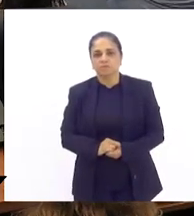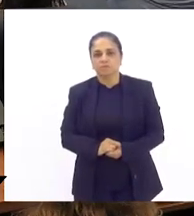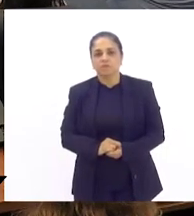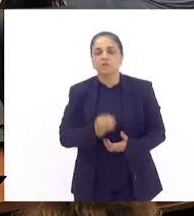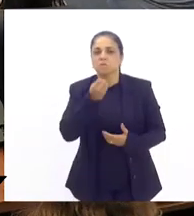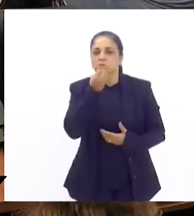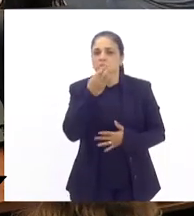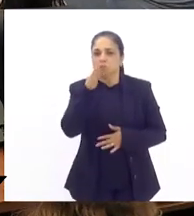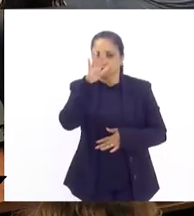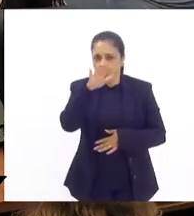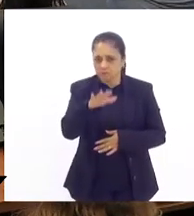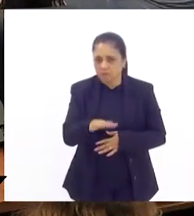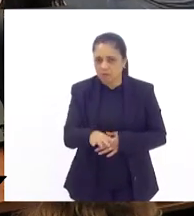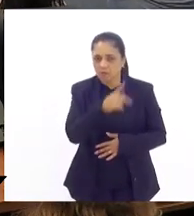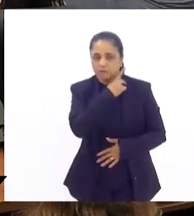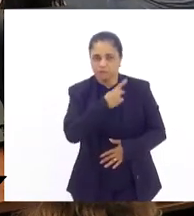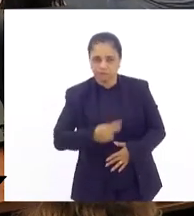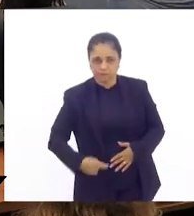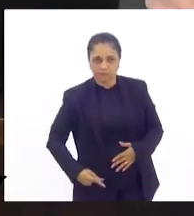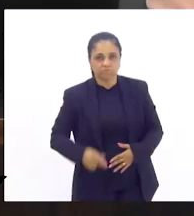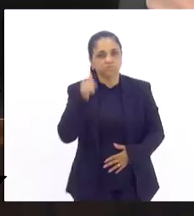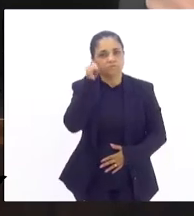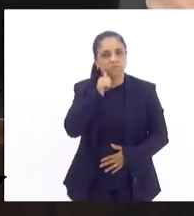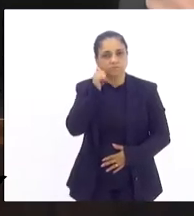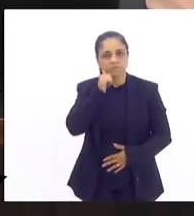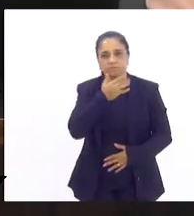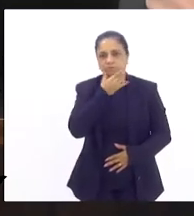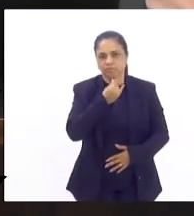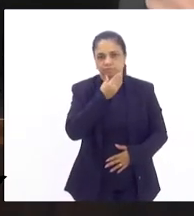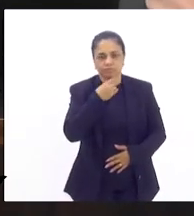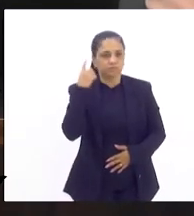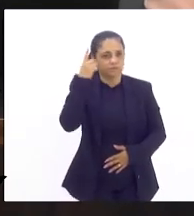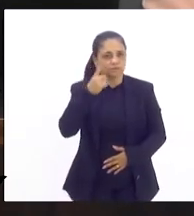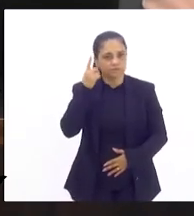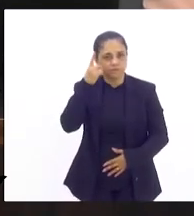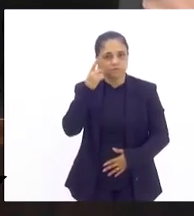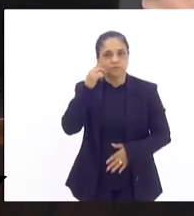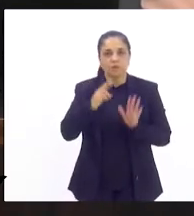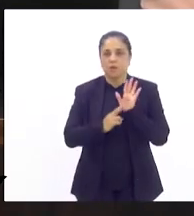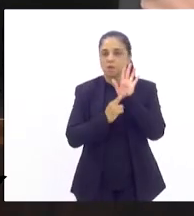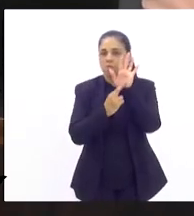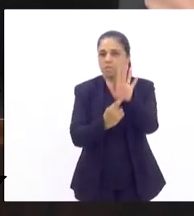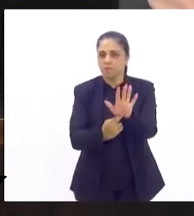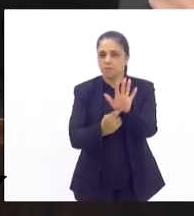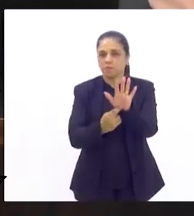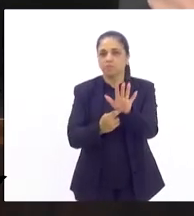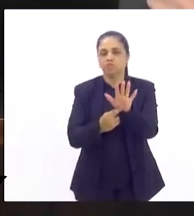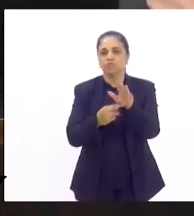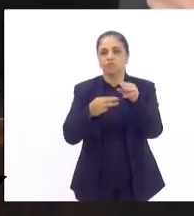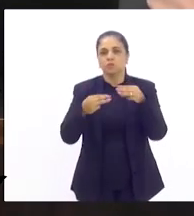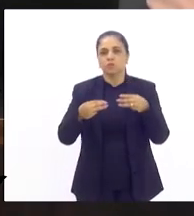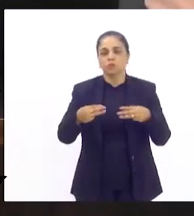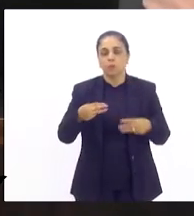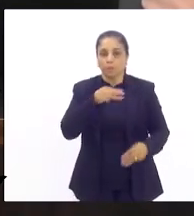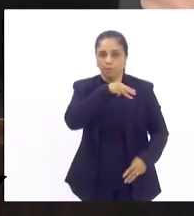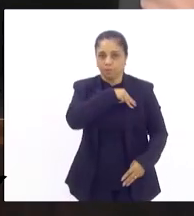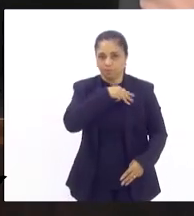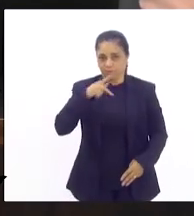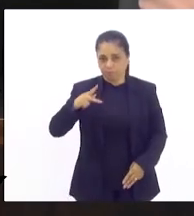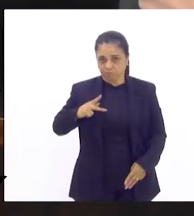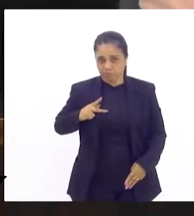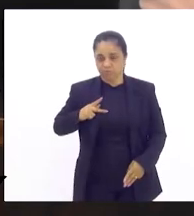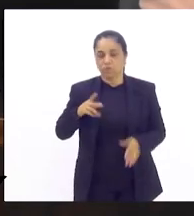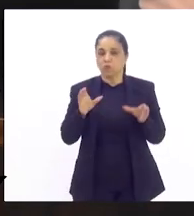Boa tarde, senhor presidente, senhoras e senhores deputados, representantes do Ministério Público, da Ordem dos Advogados